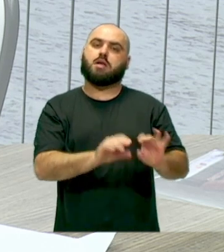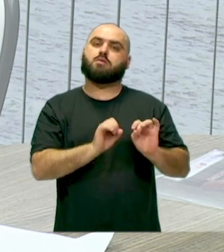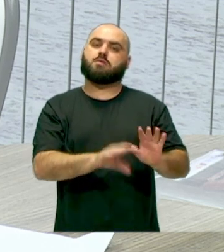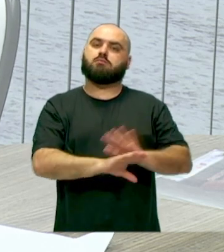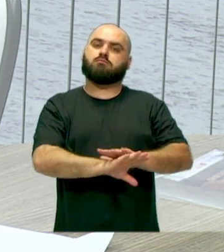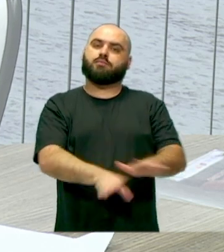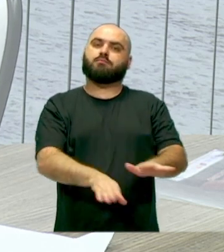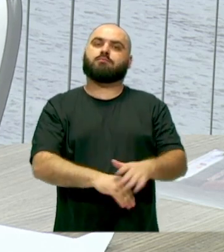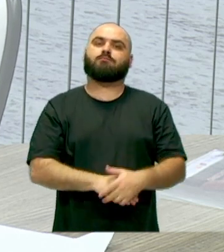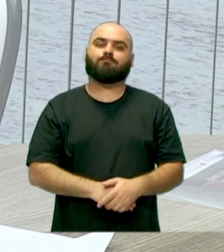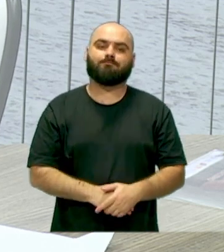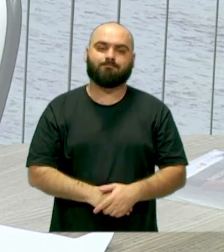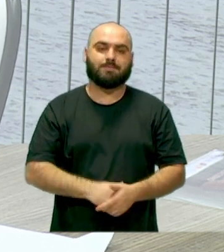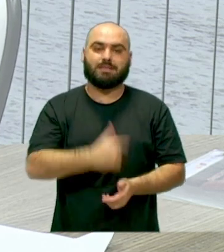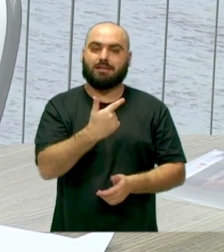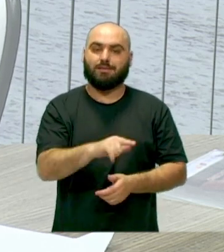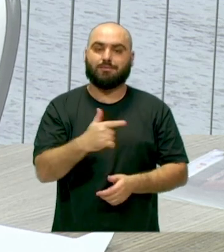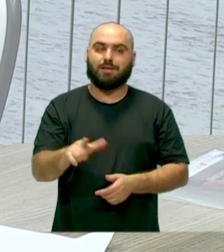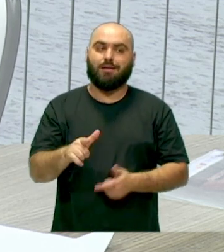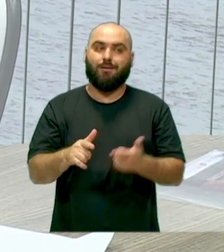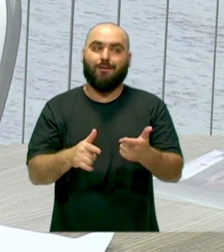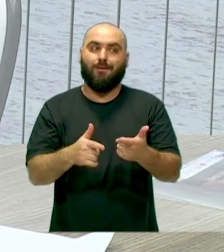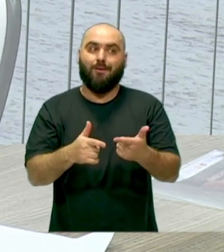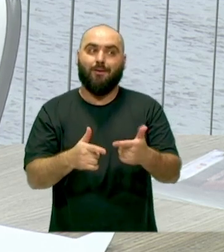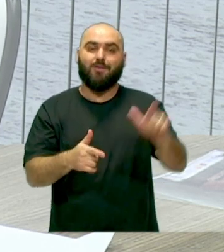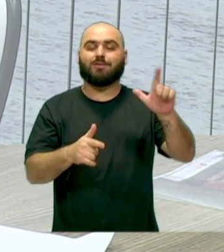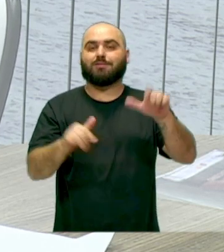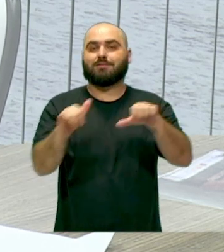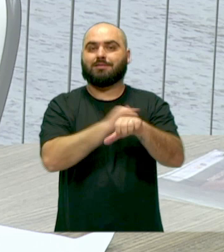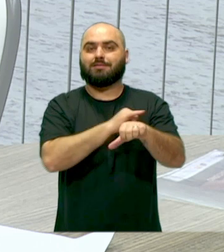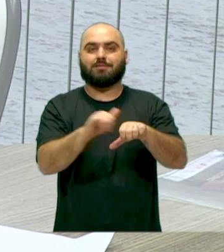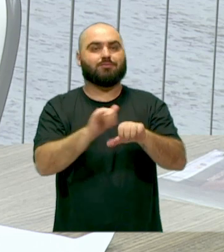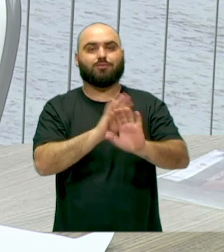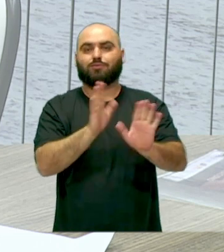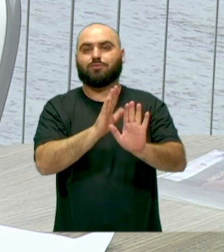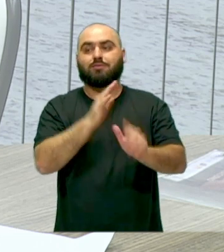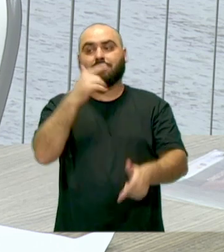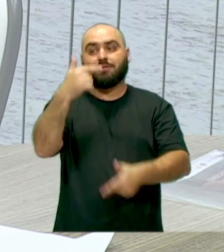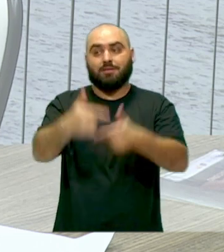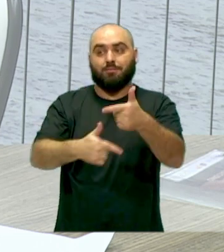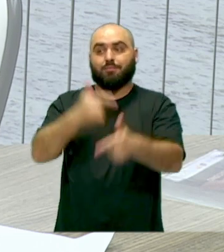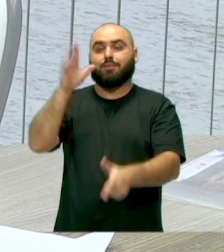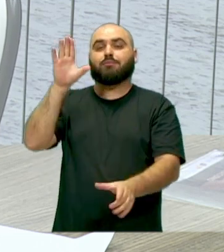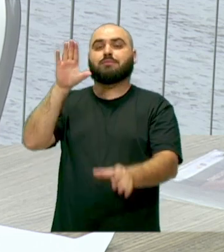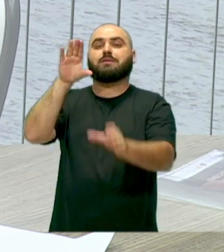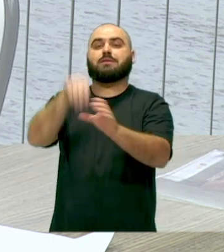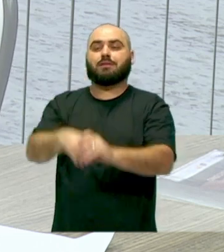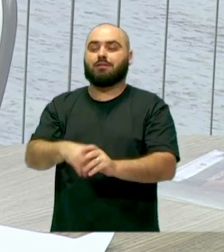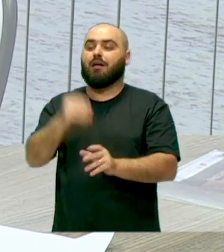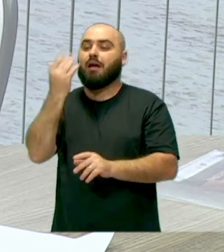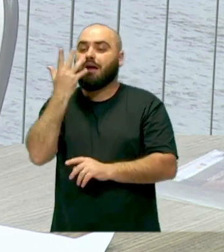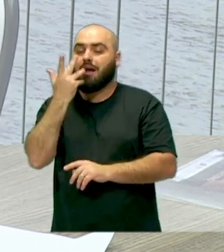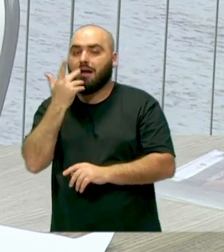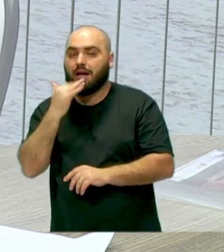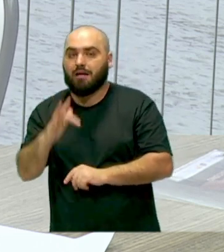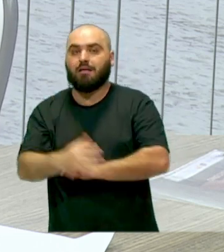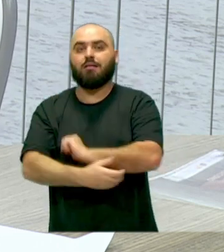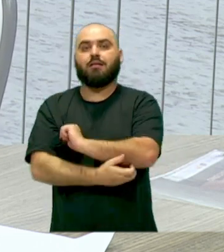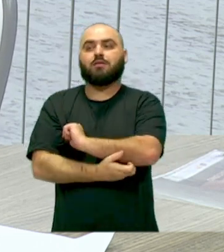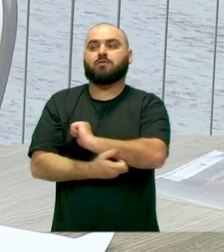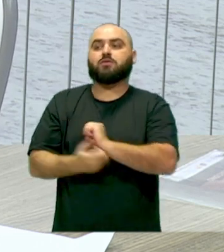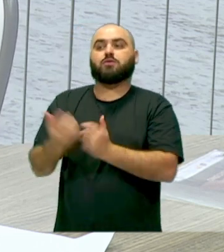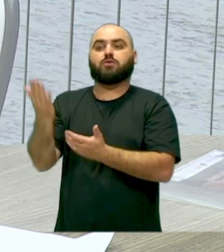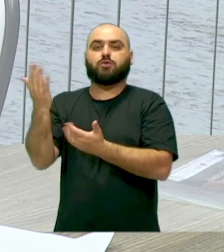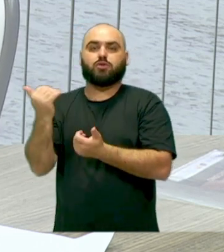Não existe uma outra maneira. Tu precisa trabalhar a educação nas nossas crianças, nossos